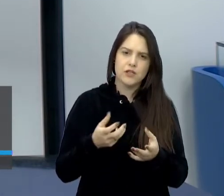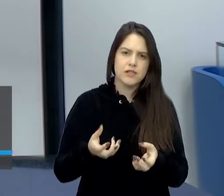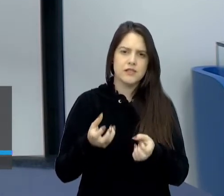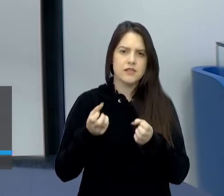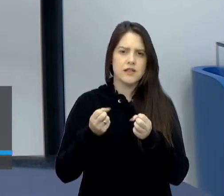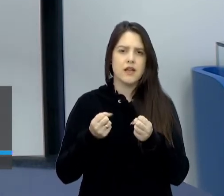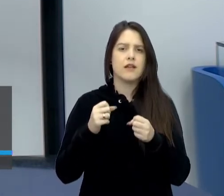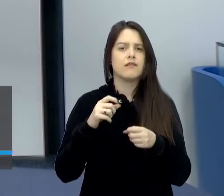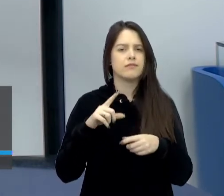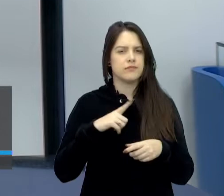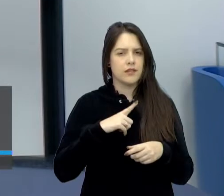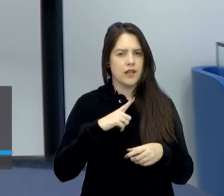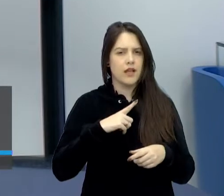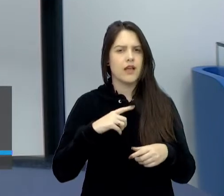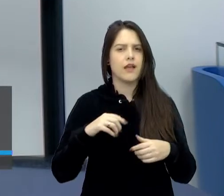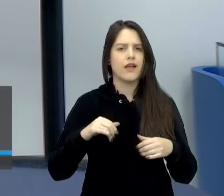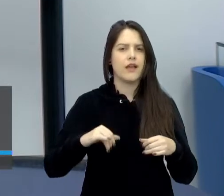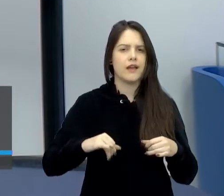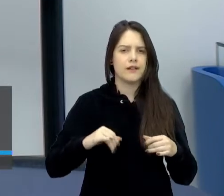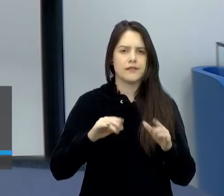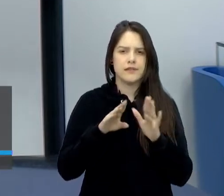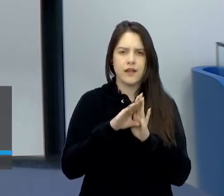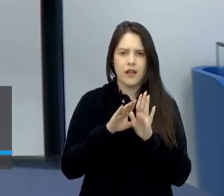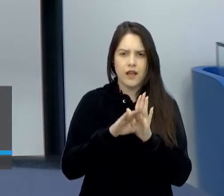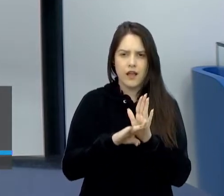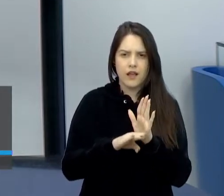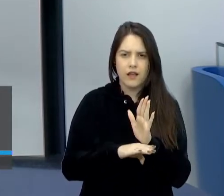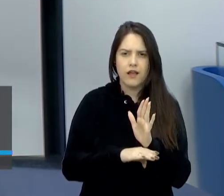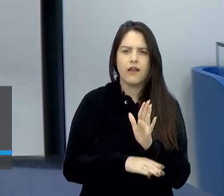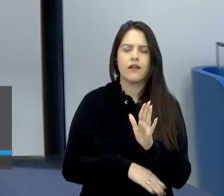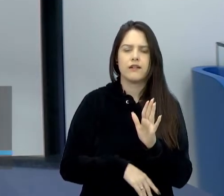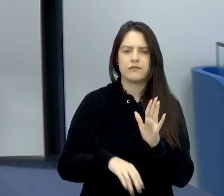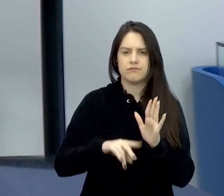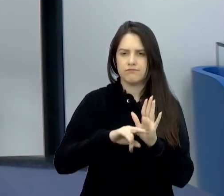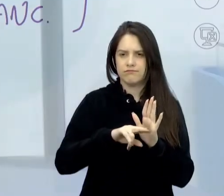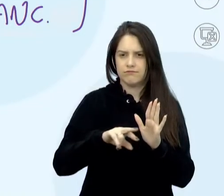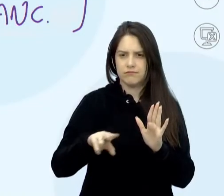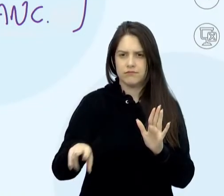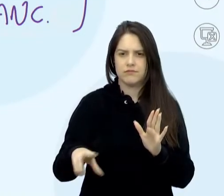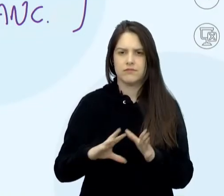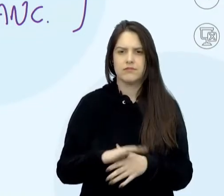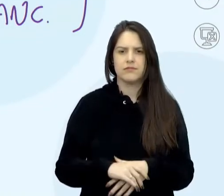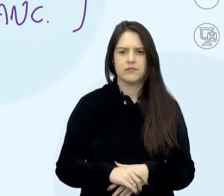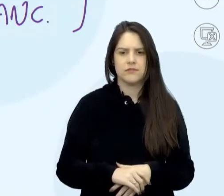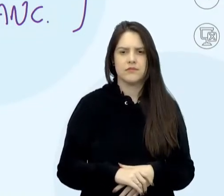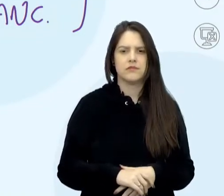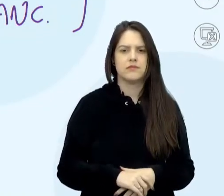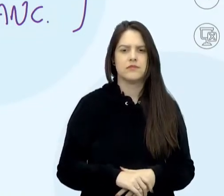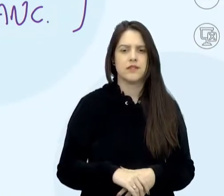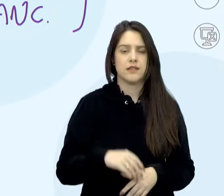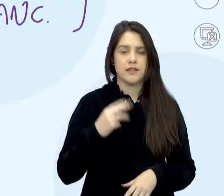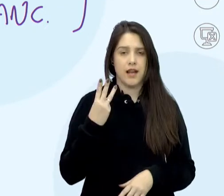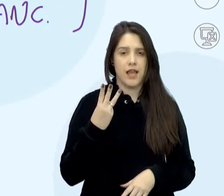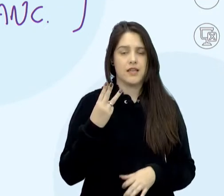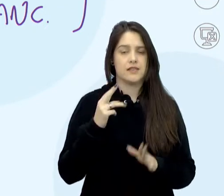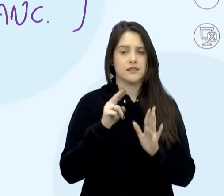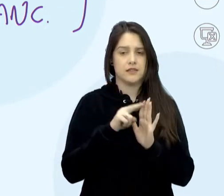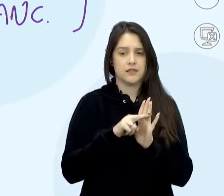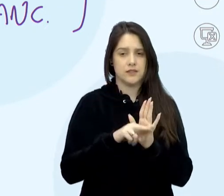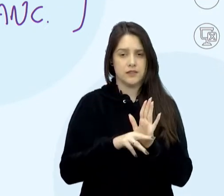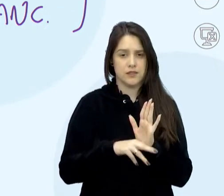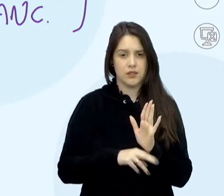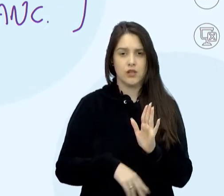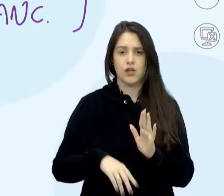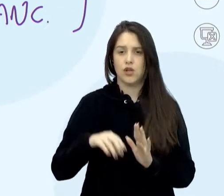só 3 aí bônus, 3 créditos a receber, né? Então aí, ó, 3 créditos a receber e tinha